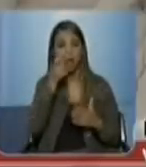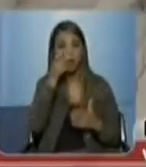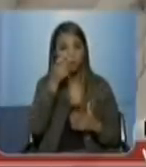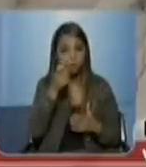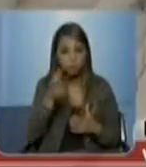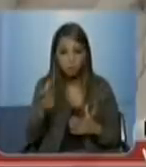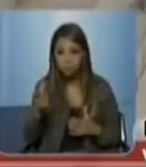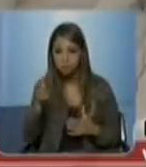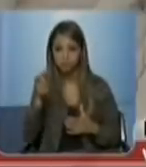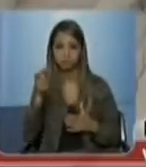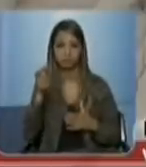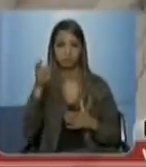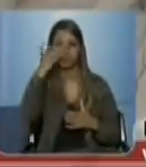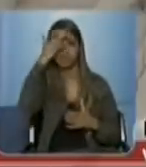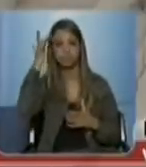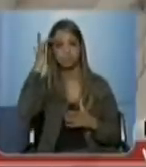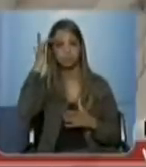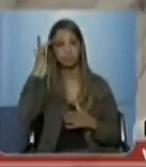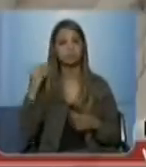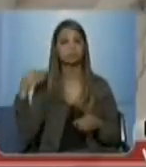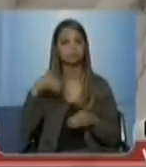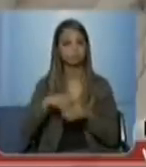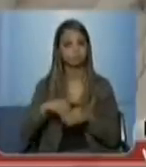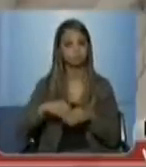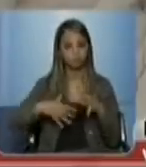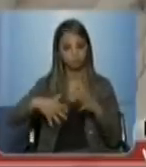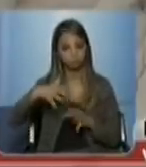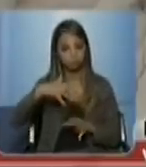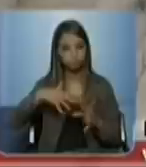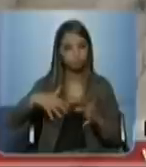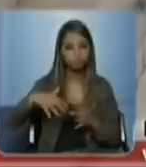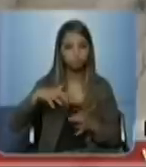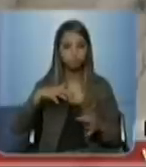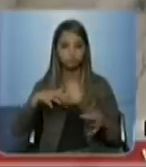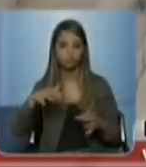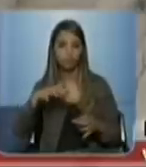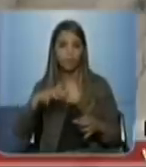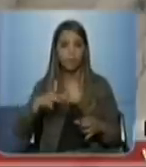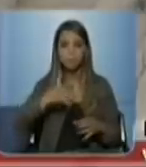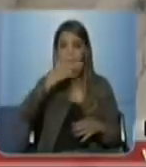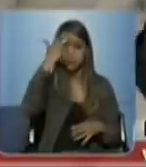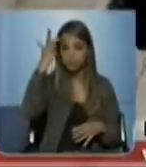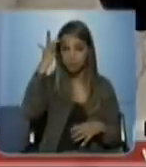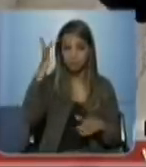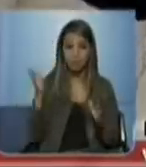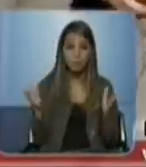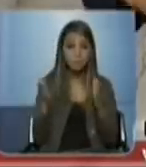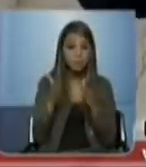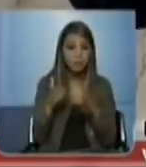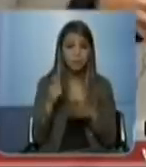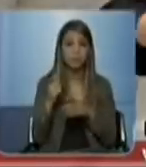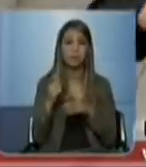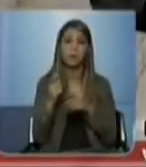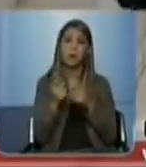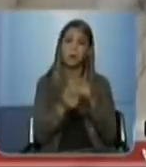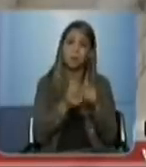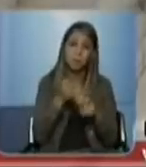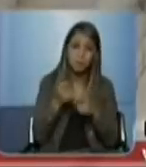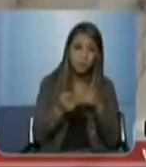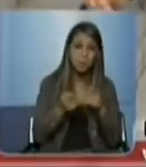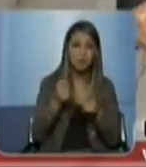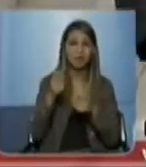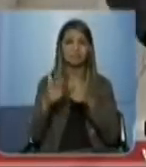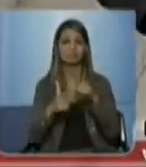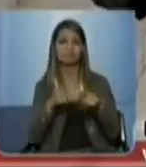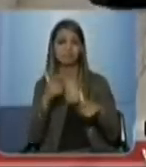essa causa porque as pessoas envolvidas são ex pequenos Comerciantes pessoas que lutaram muito para montar o seu